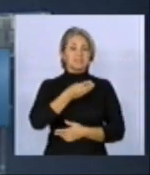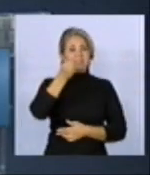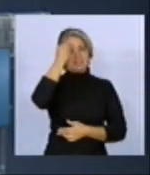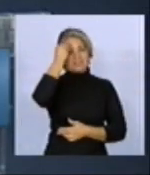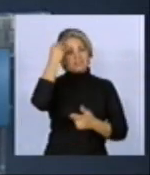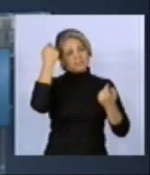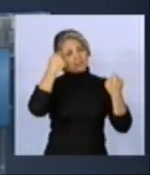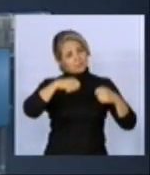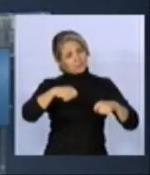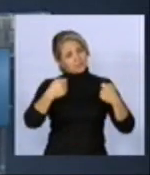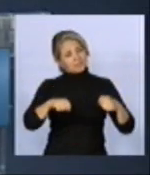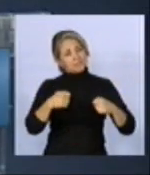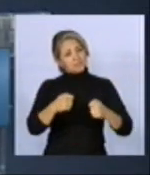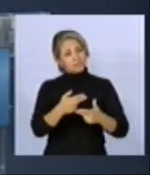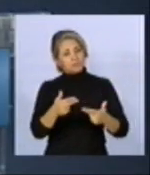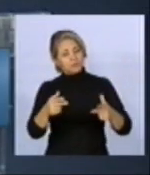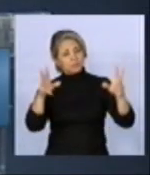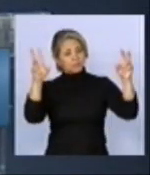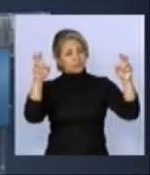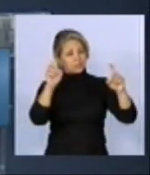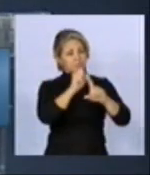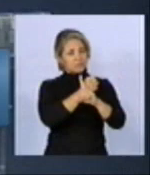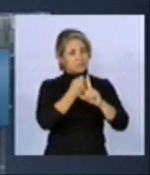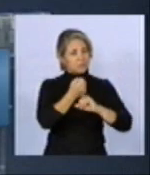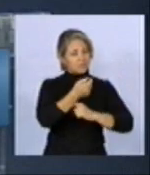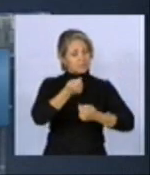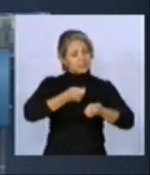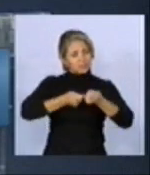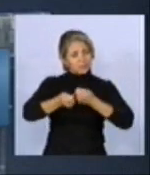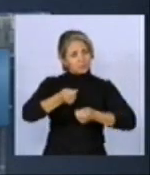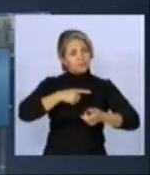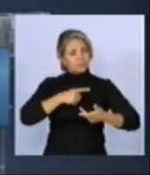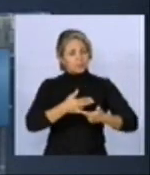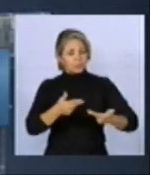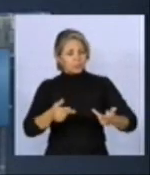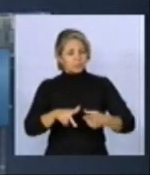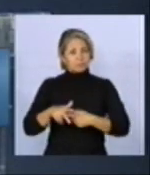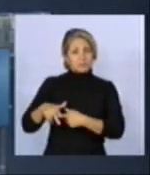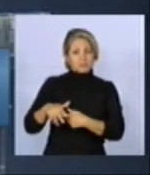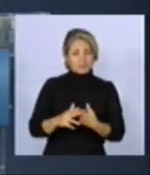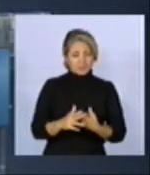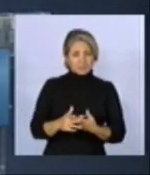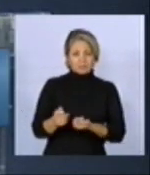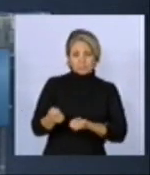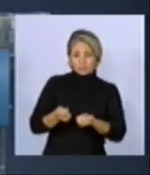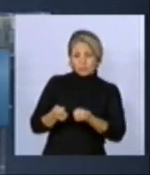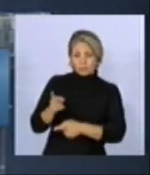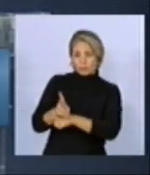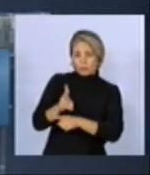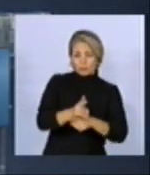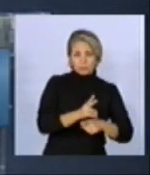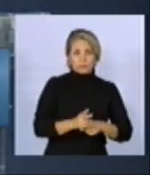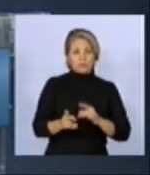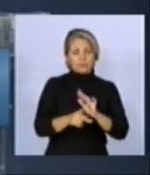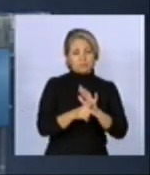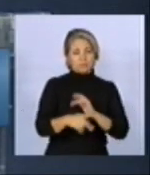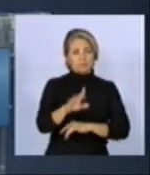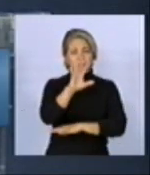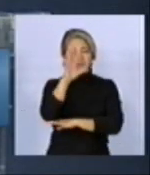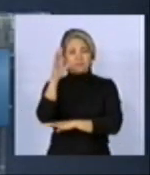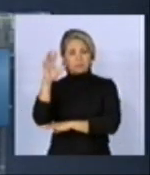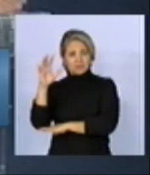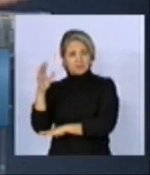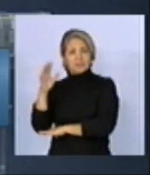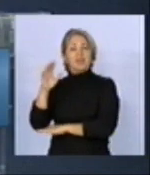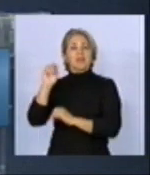necessidade por questões sociais e econômicas de você ter um mecanismo então de Controle Ambiental adequado né que